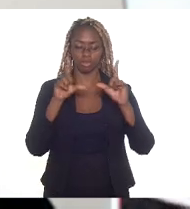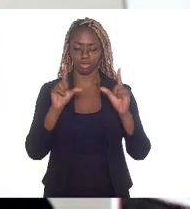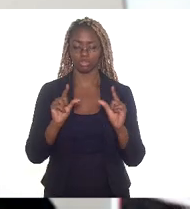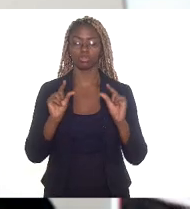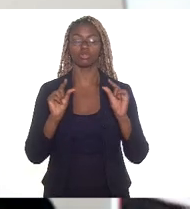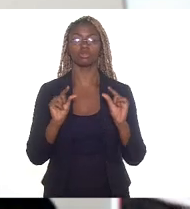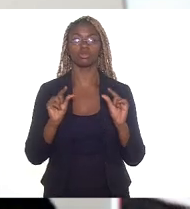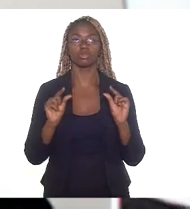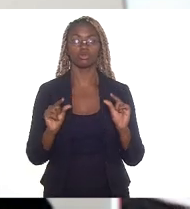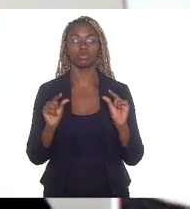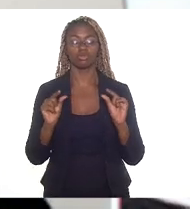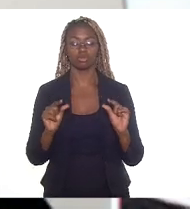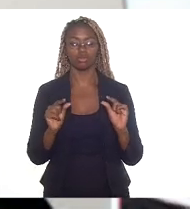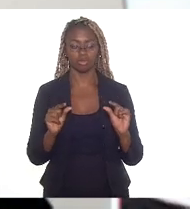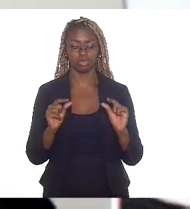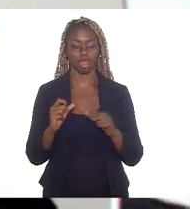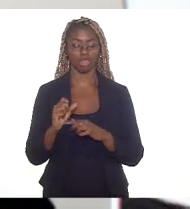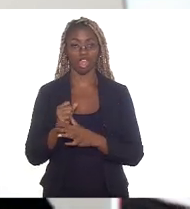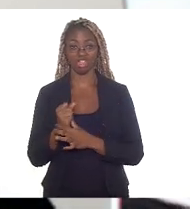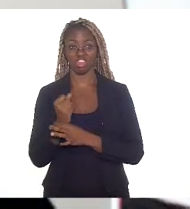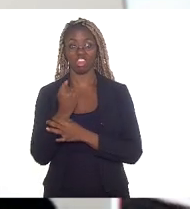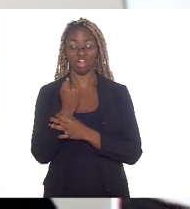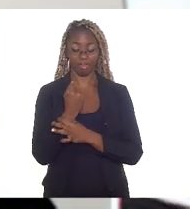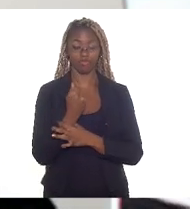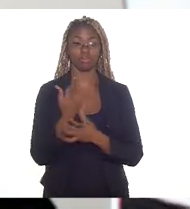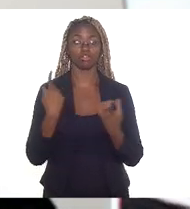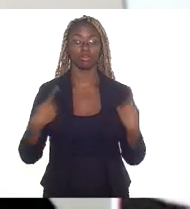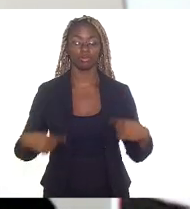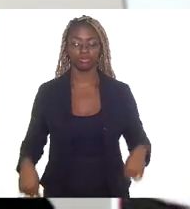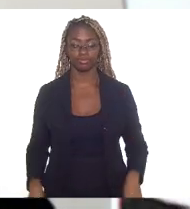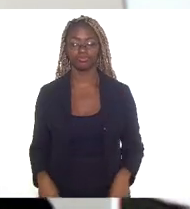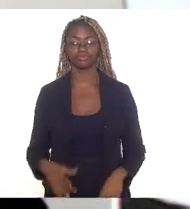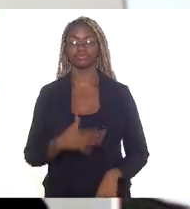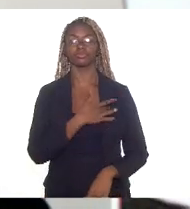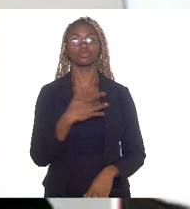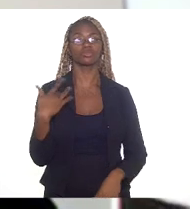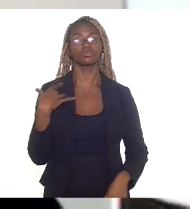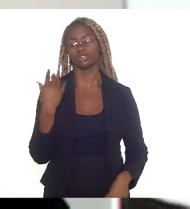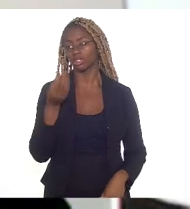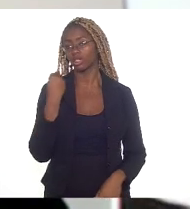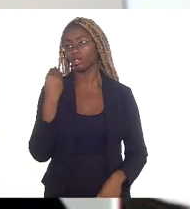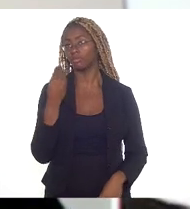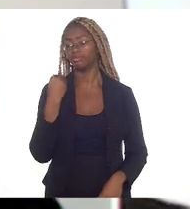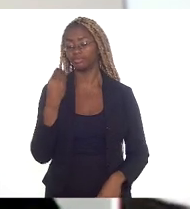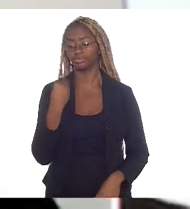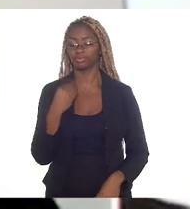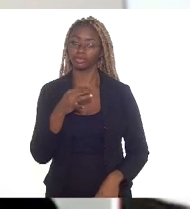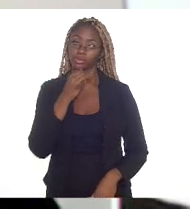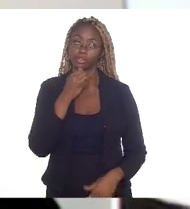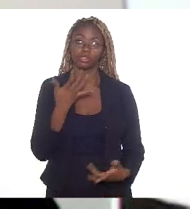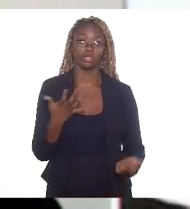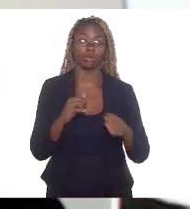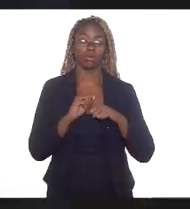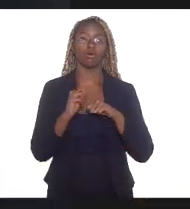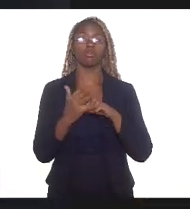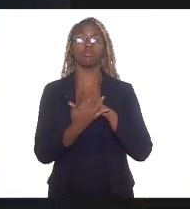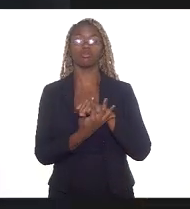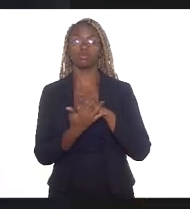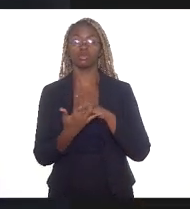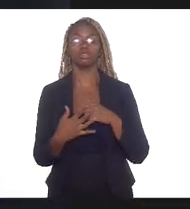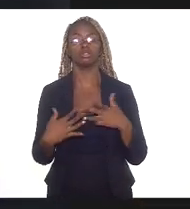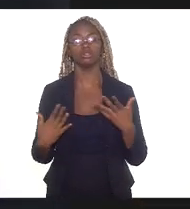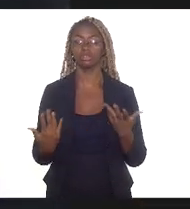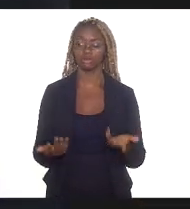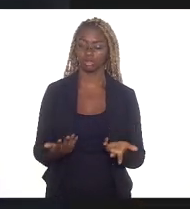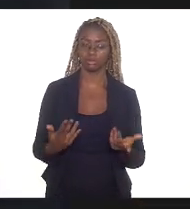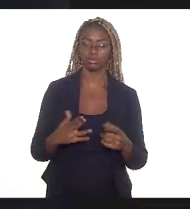das defesas do corpo, numa saúde mais frágil a ataques, como, por exemplo, do Covid-19, e outras